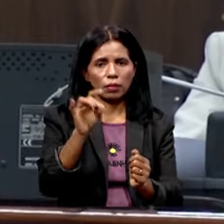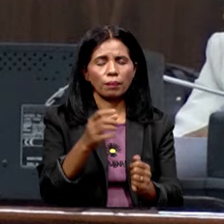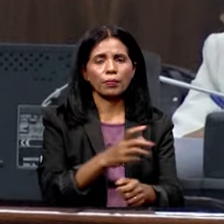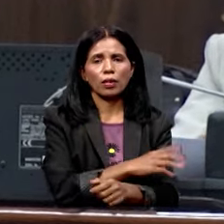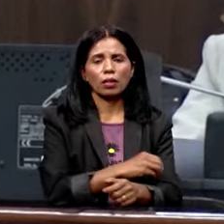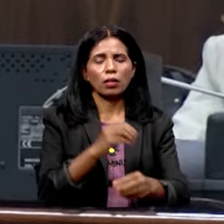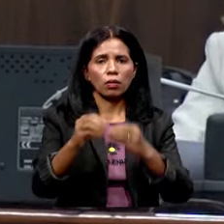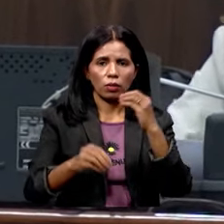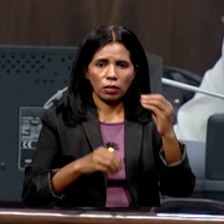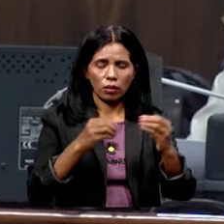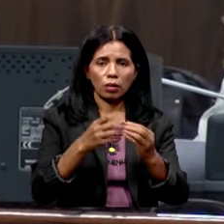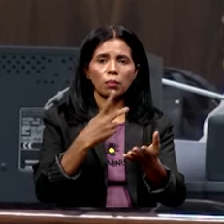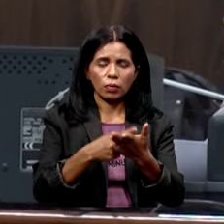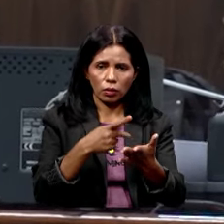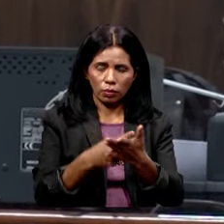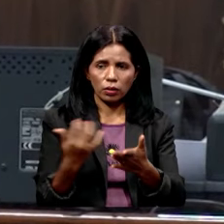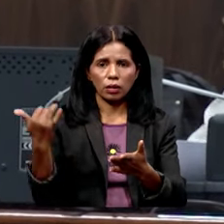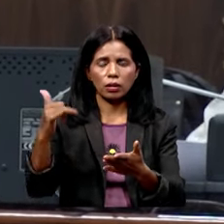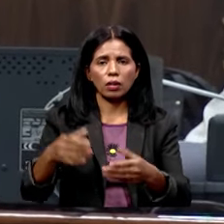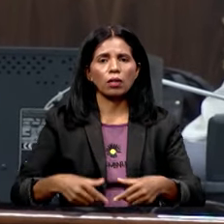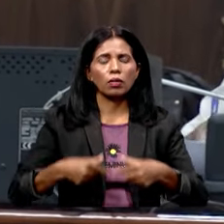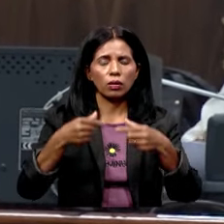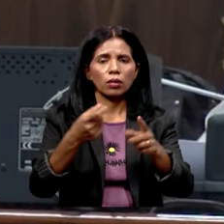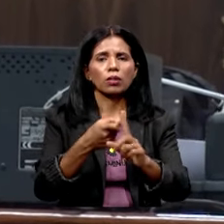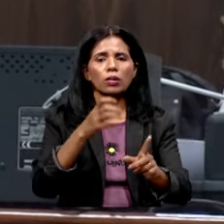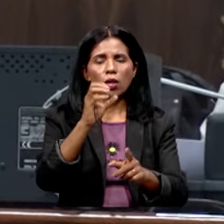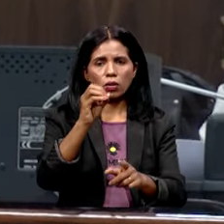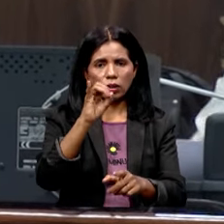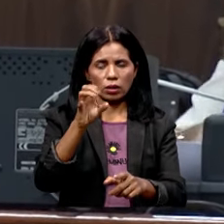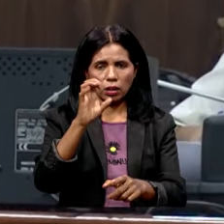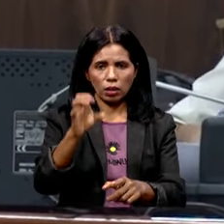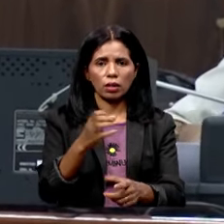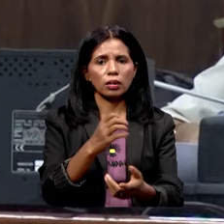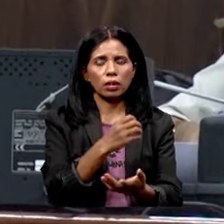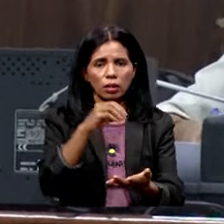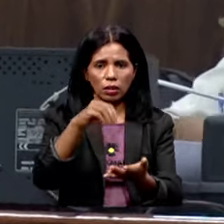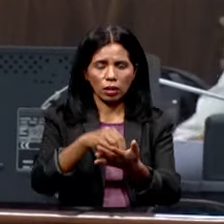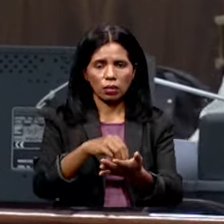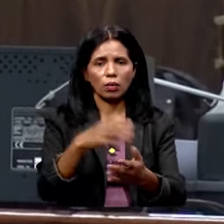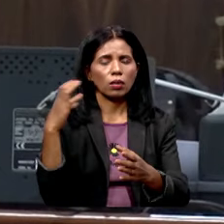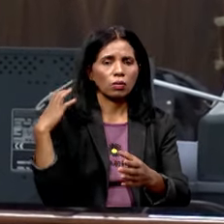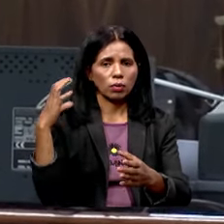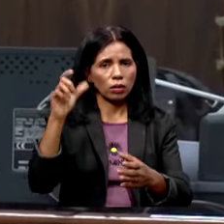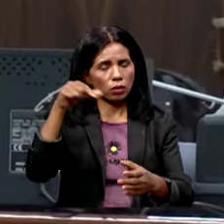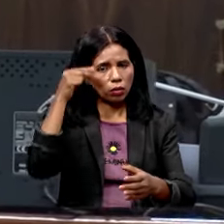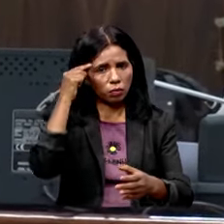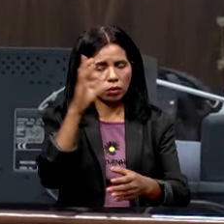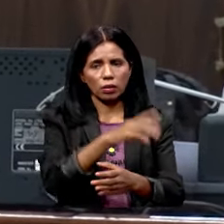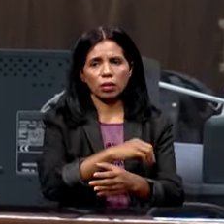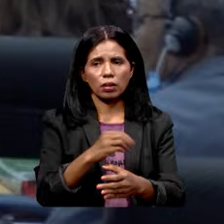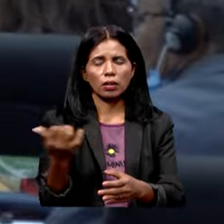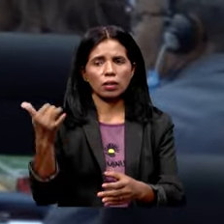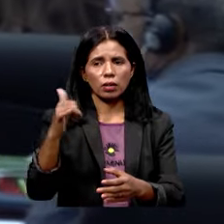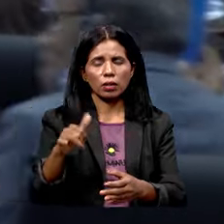proponentes relaciona ho proposta nebe sira submete, usi orçamento sira nebe balun se cabe ba competência governo, além de nemos